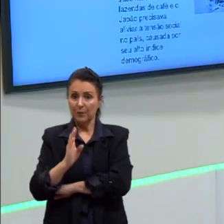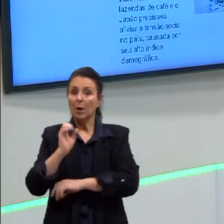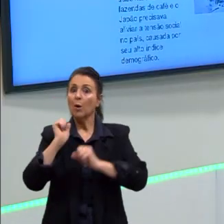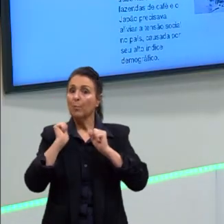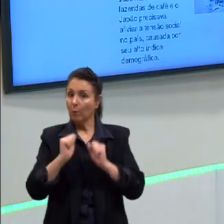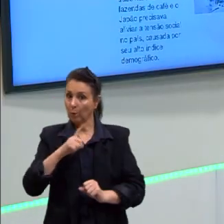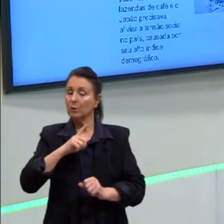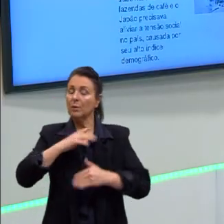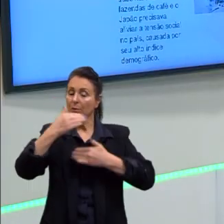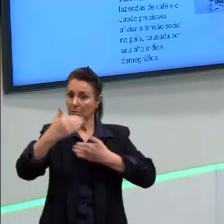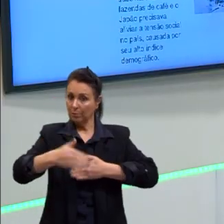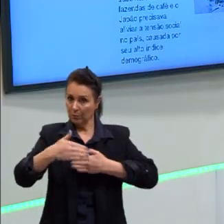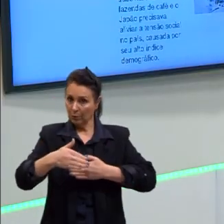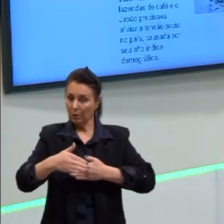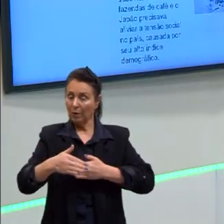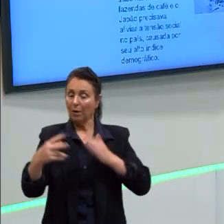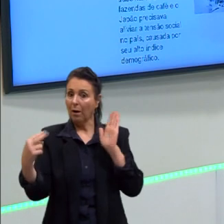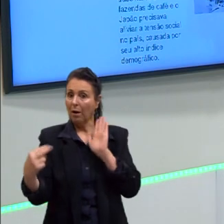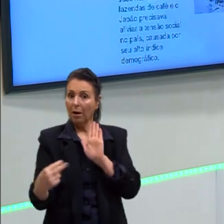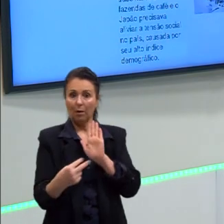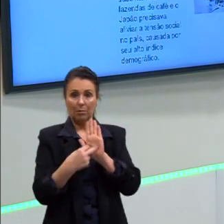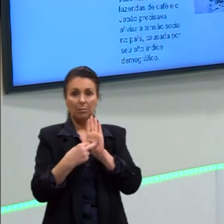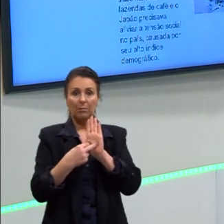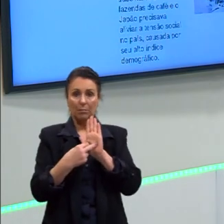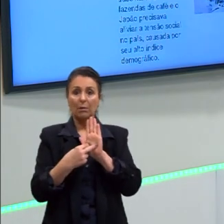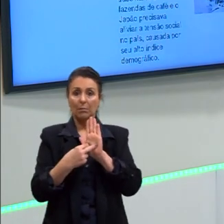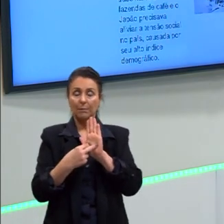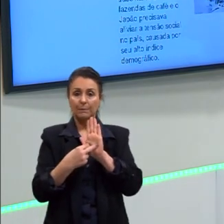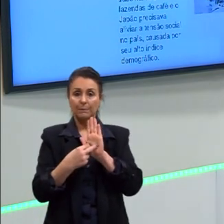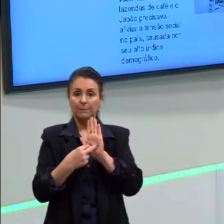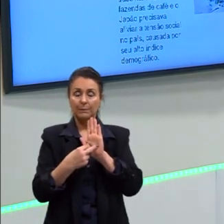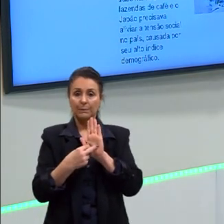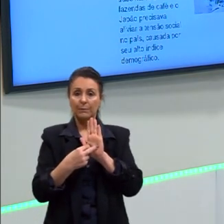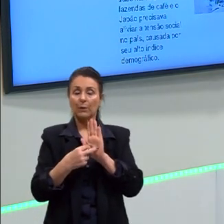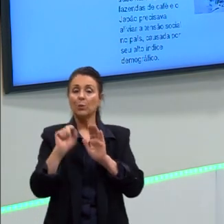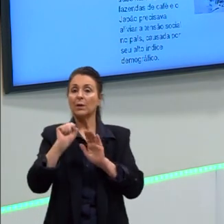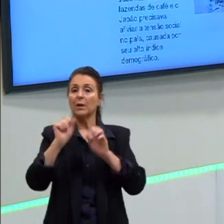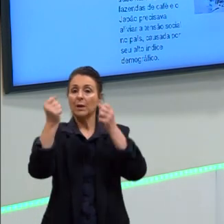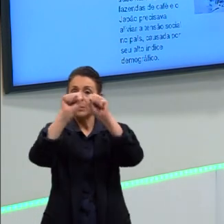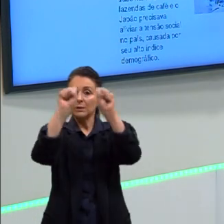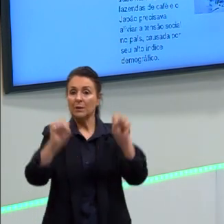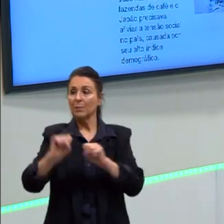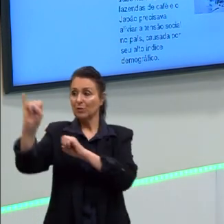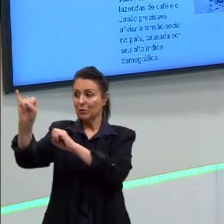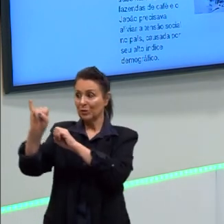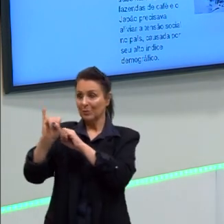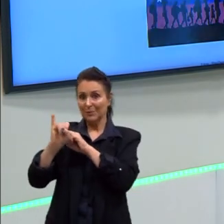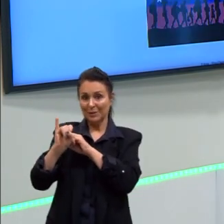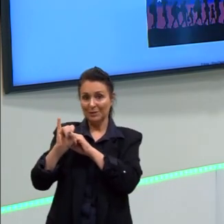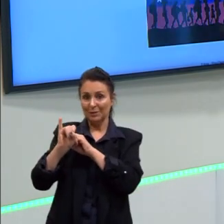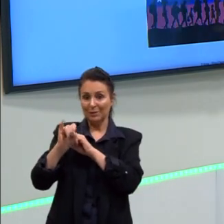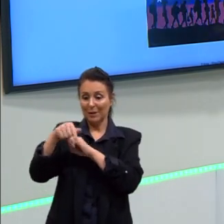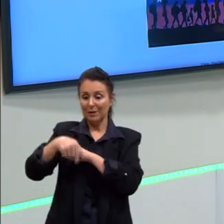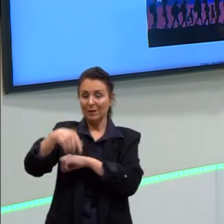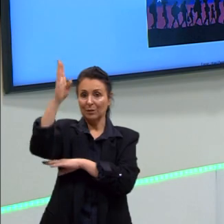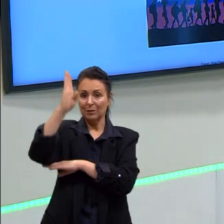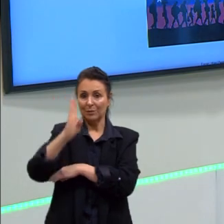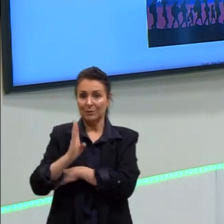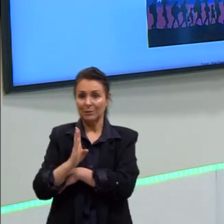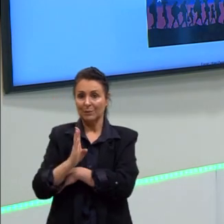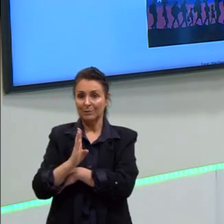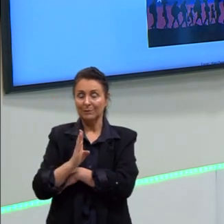aparecer isso aí para vocês então você já tem essa essa noção aí do que que foi o sistema de imigração para o Brasil Vão passar aqui